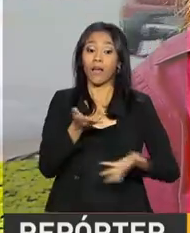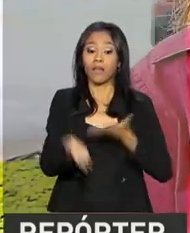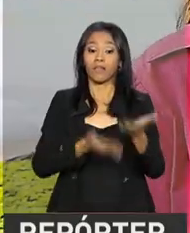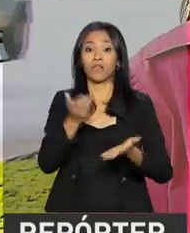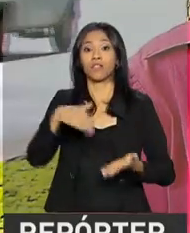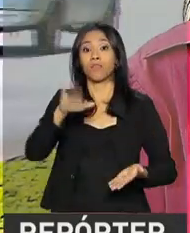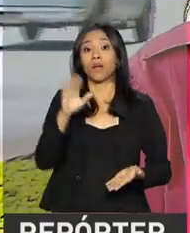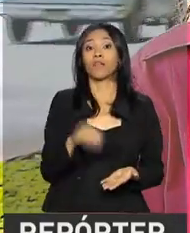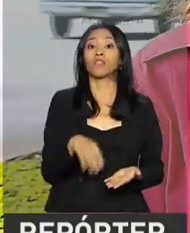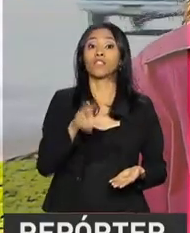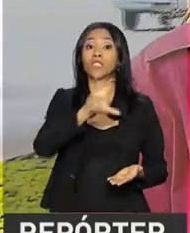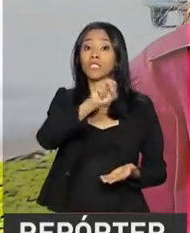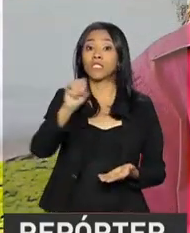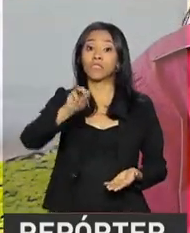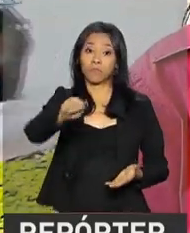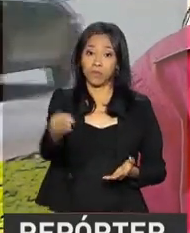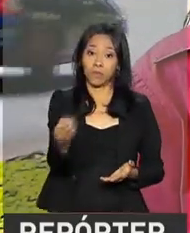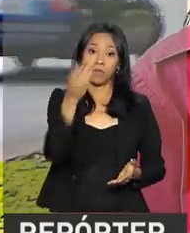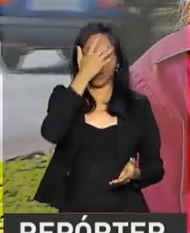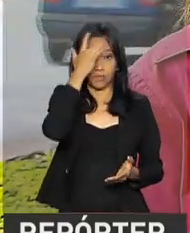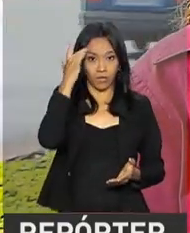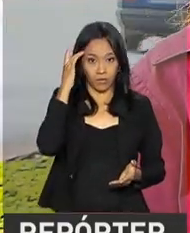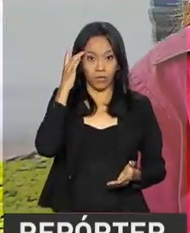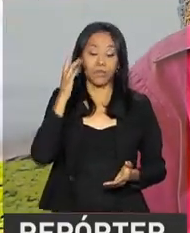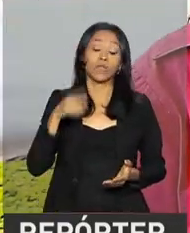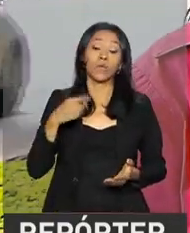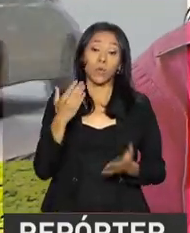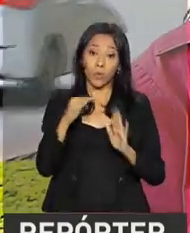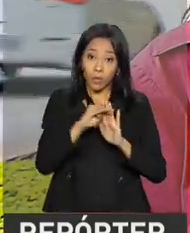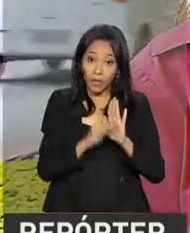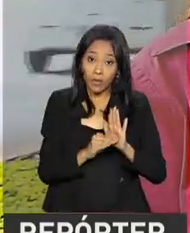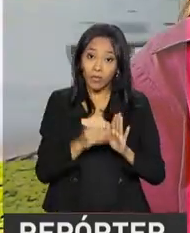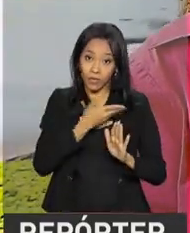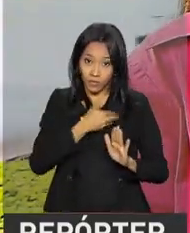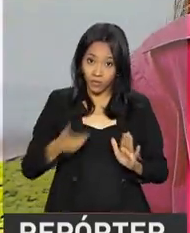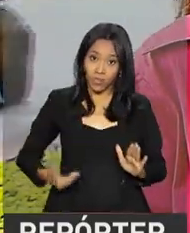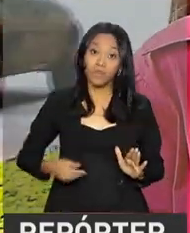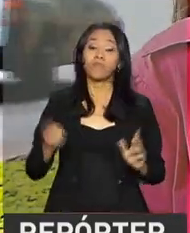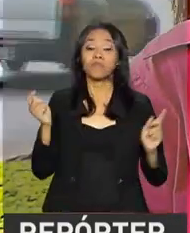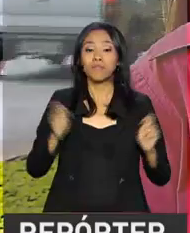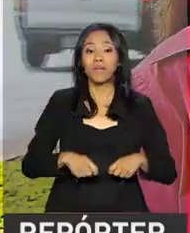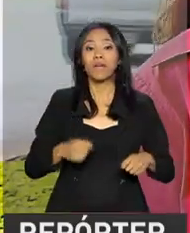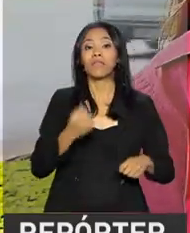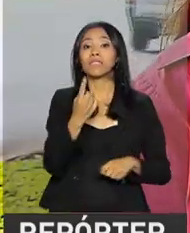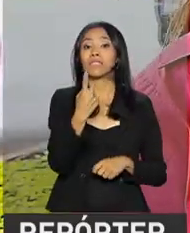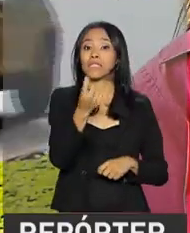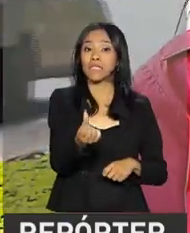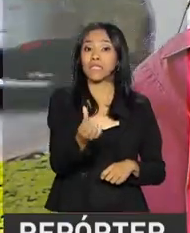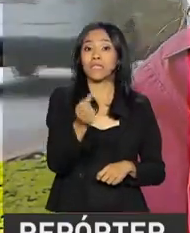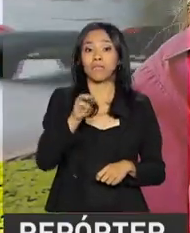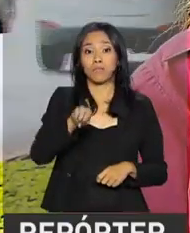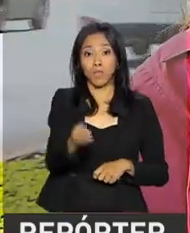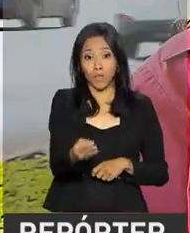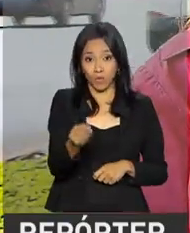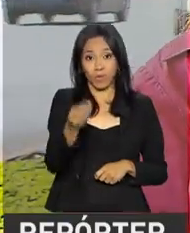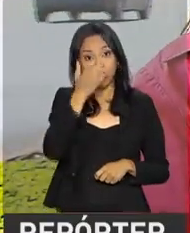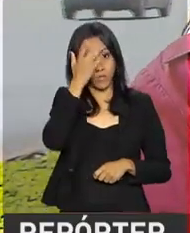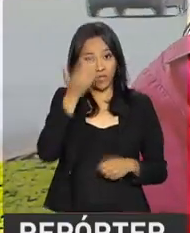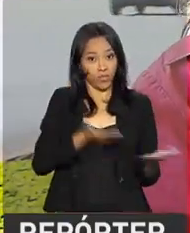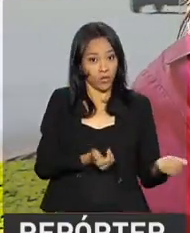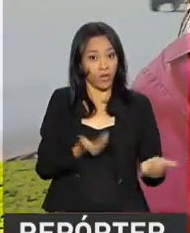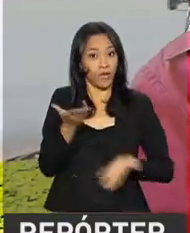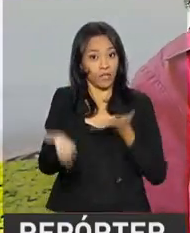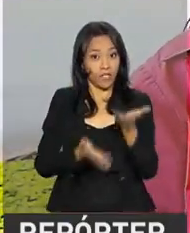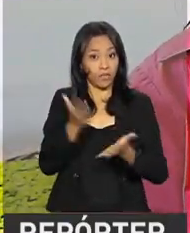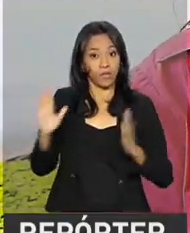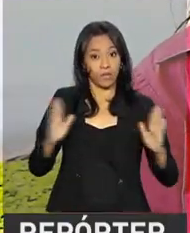em todo o país o programa tem potencial de atender 16 milhões de jovens com idades entre 15